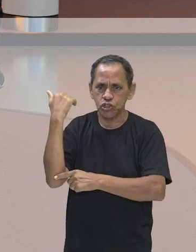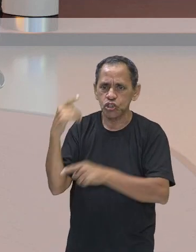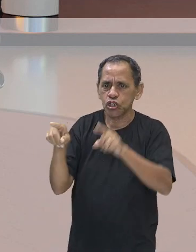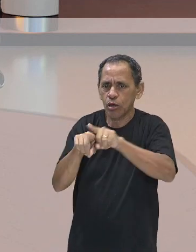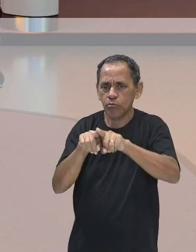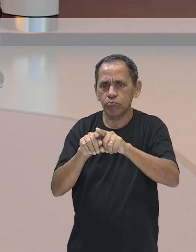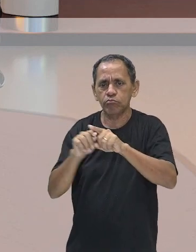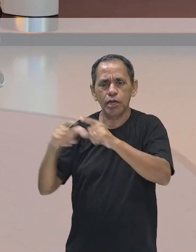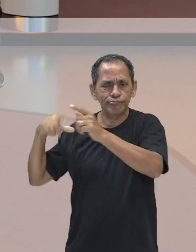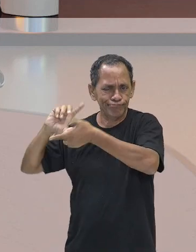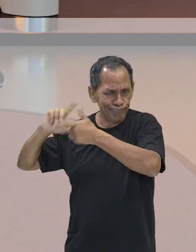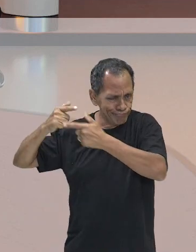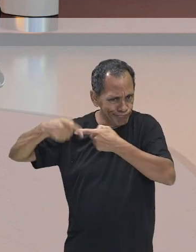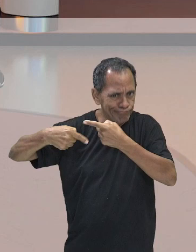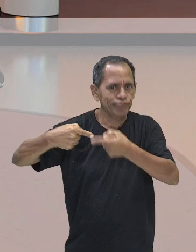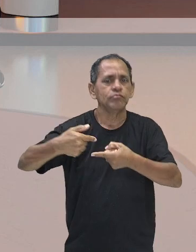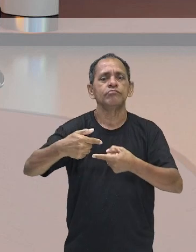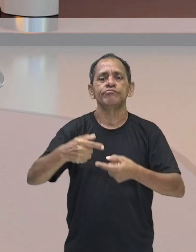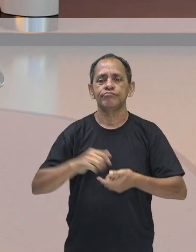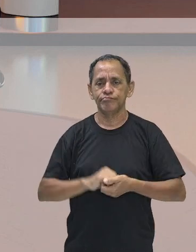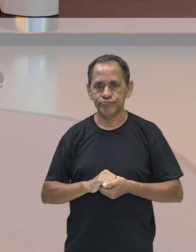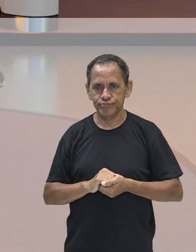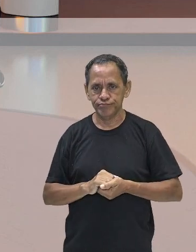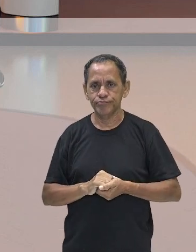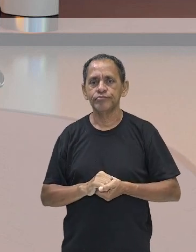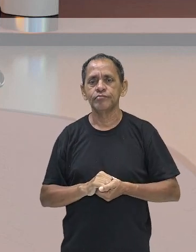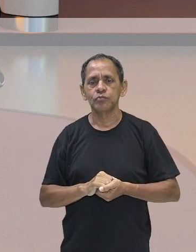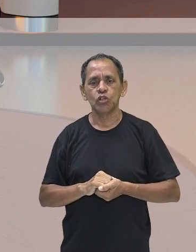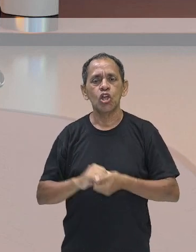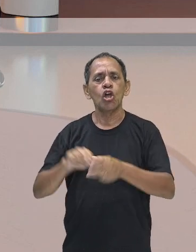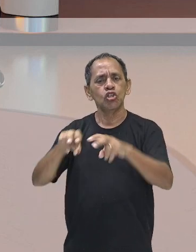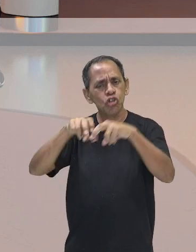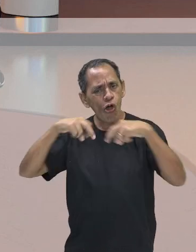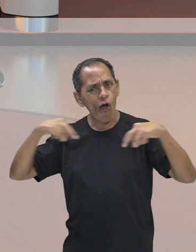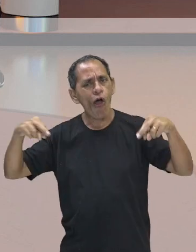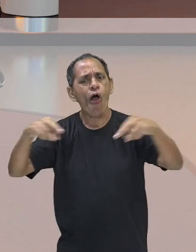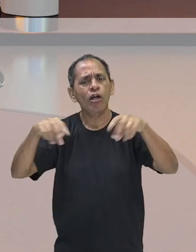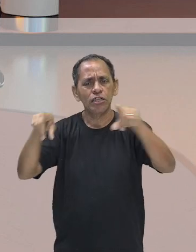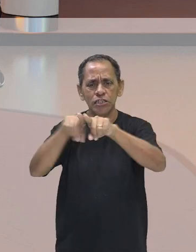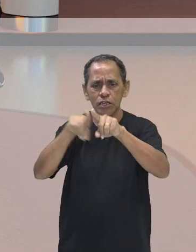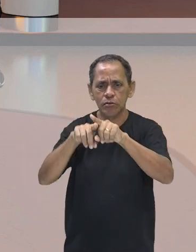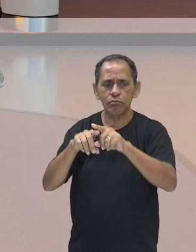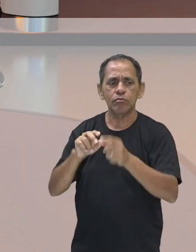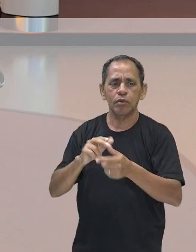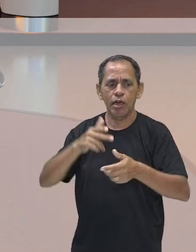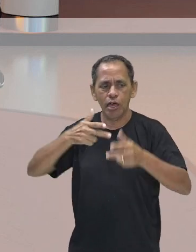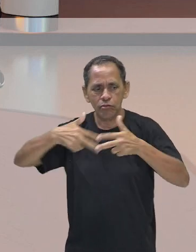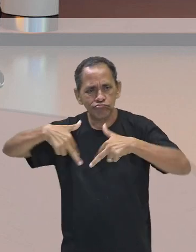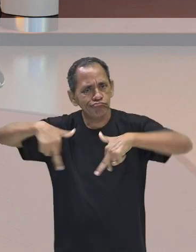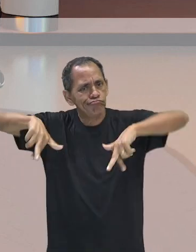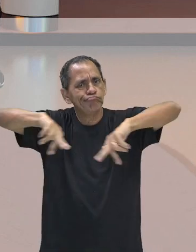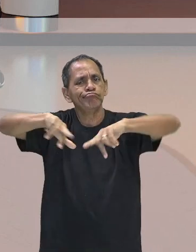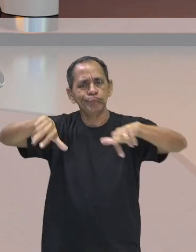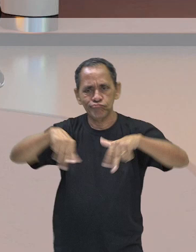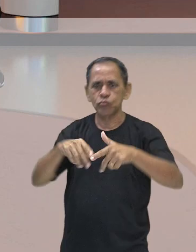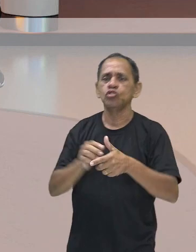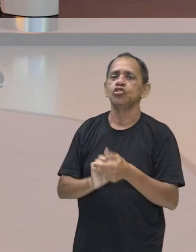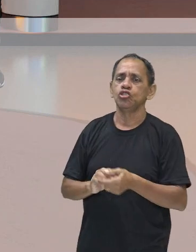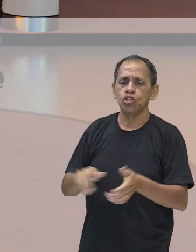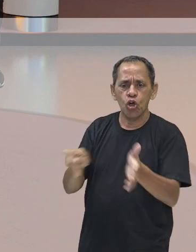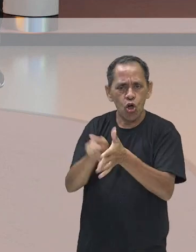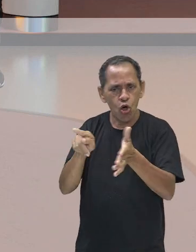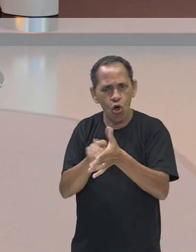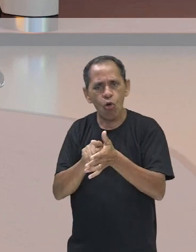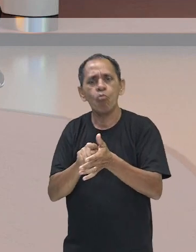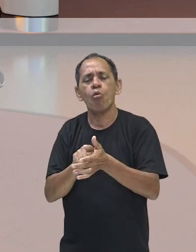uma geração para outra. Brincadeira de rodas, cantigas de rodas são elementos que permanecem